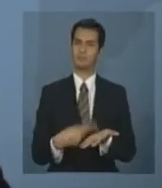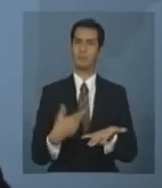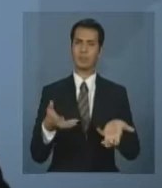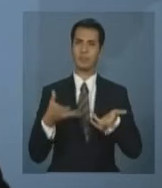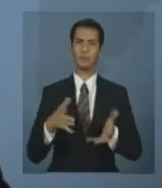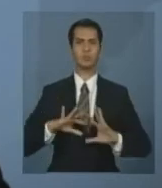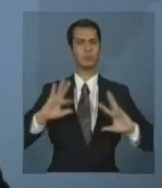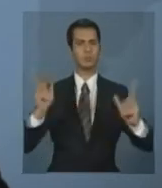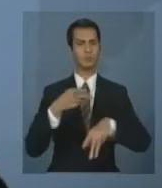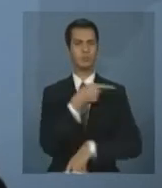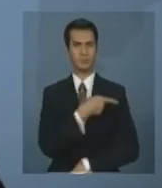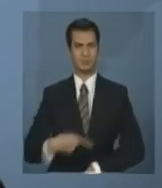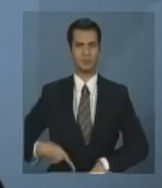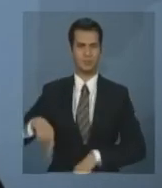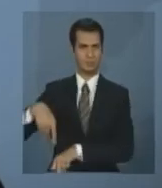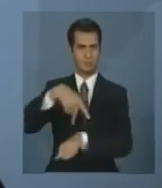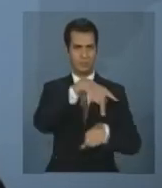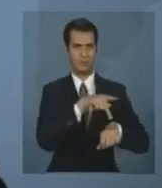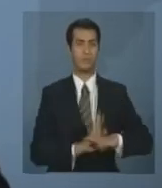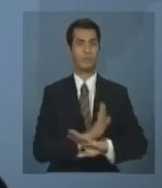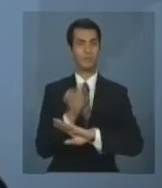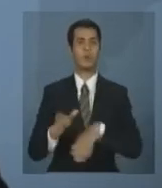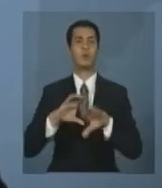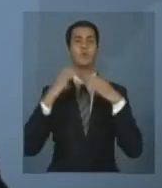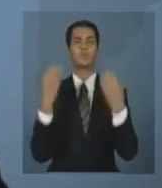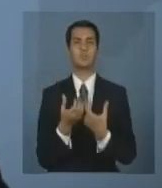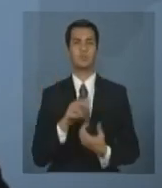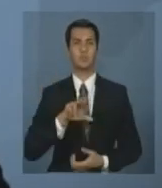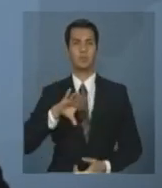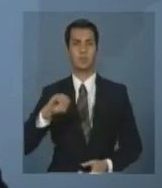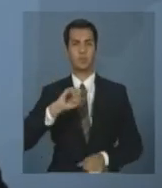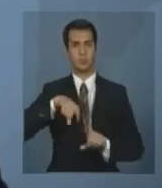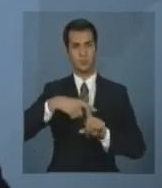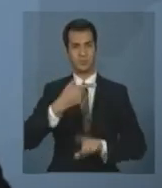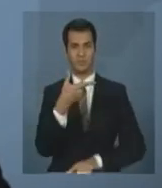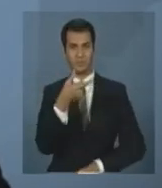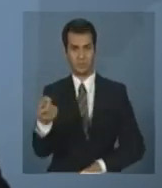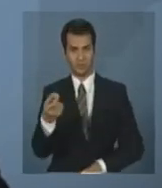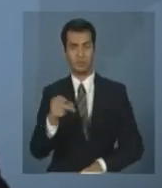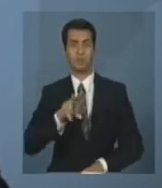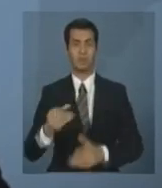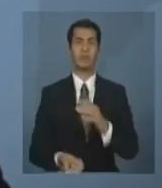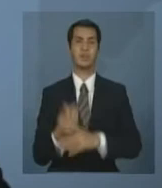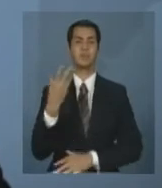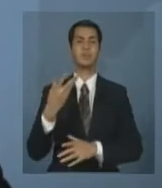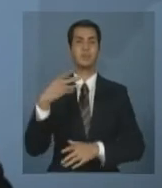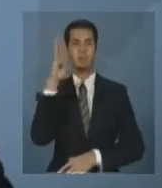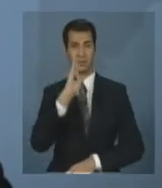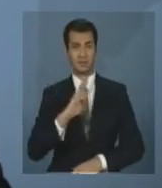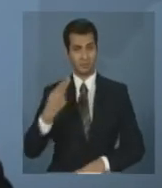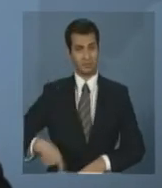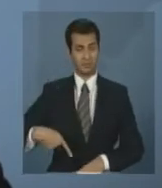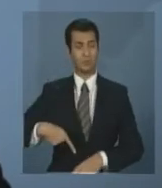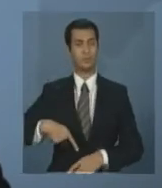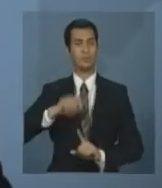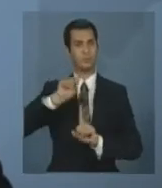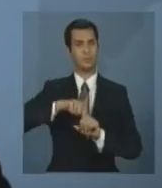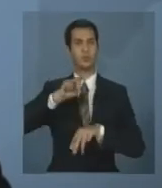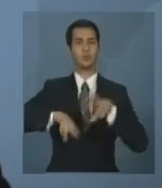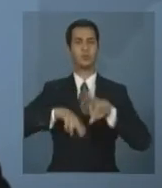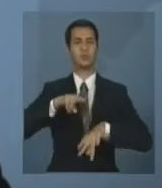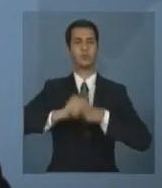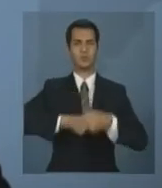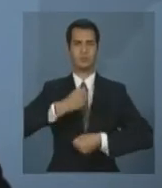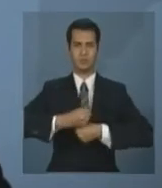de Estado e de governo no Rio Mais 20, que será realizada no Brasil em junho do ano que vem. Ela também anunciou que